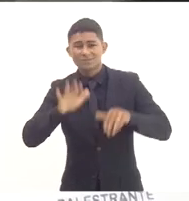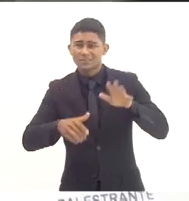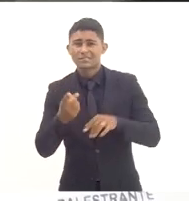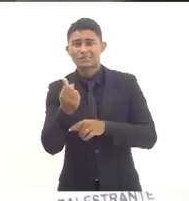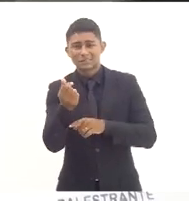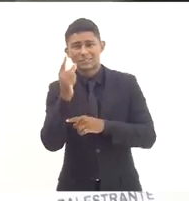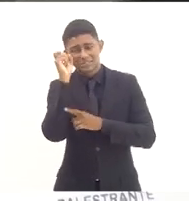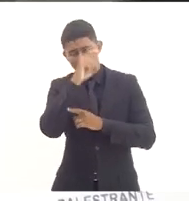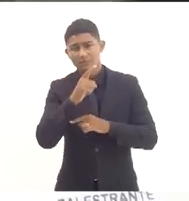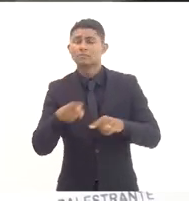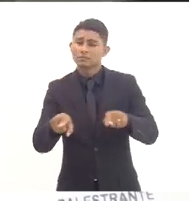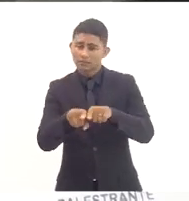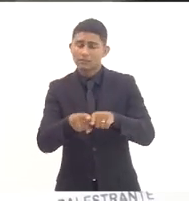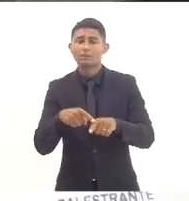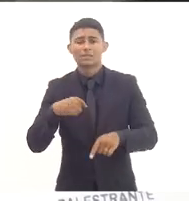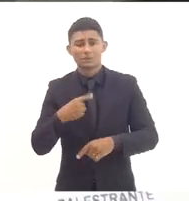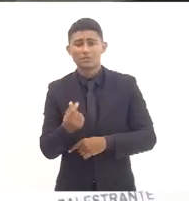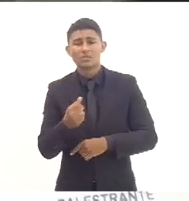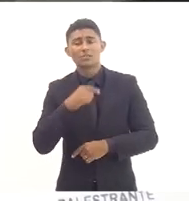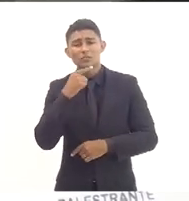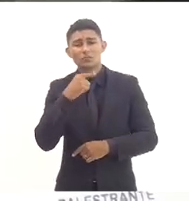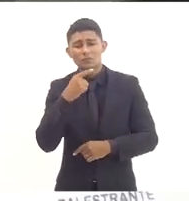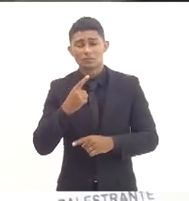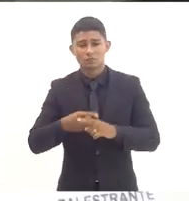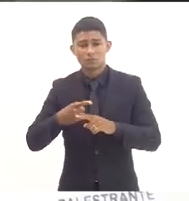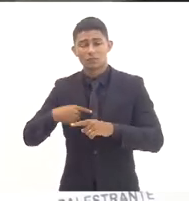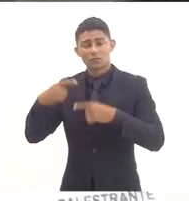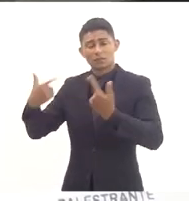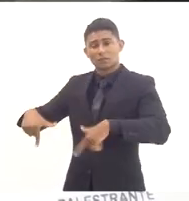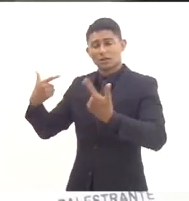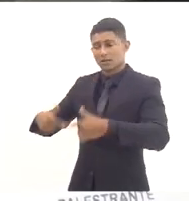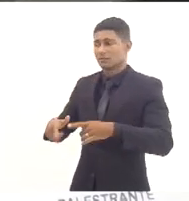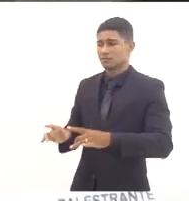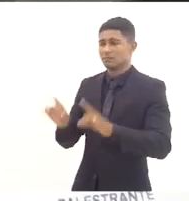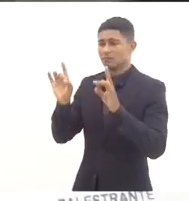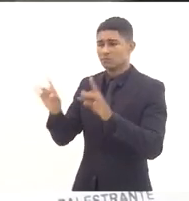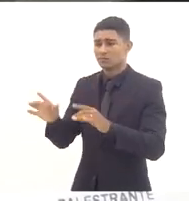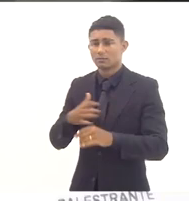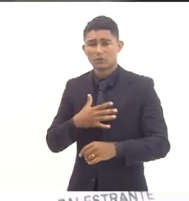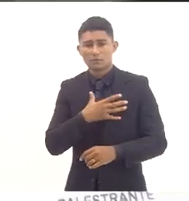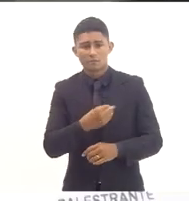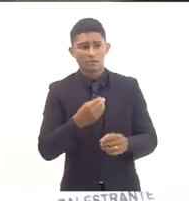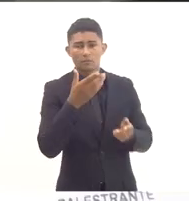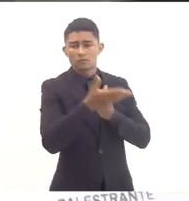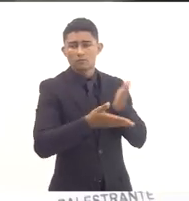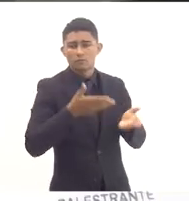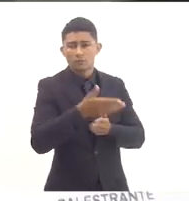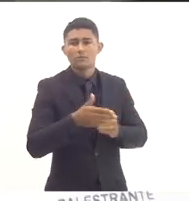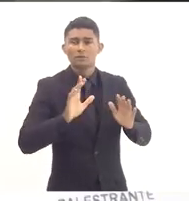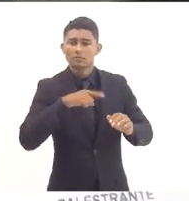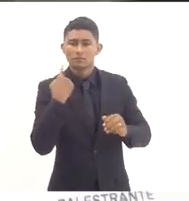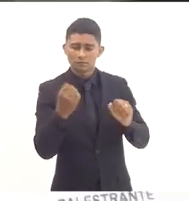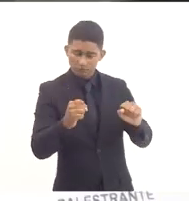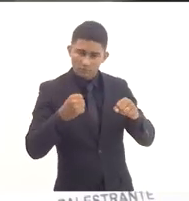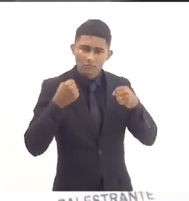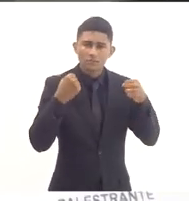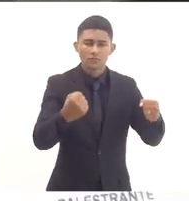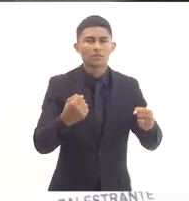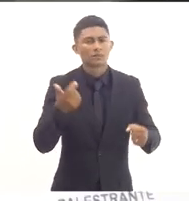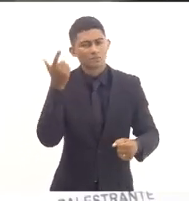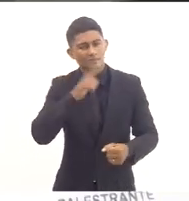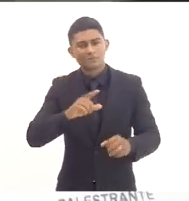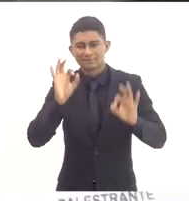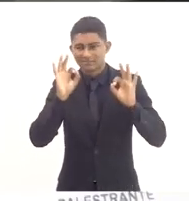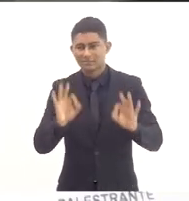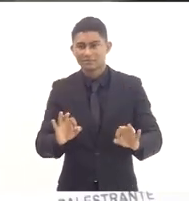existe o recurso financeiro para mim não existe também eu deixei de trabalhar para cuidar da Via massagem o que tem dado certo até aqui